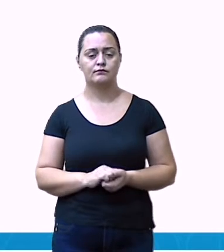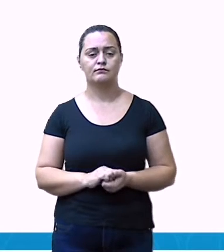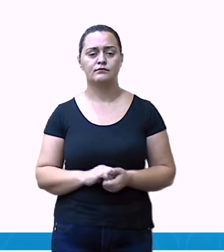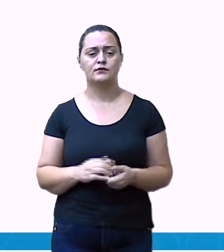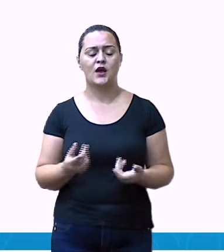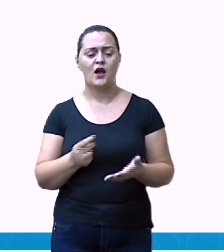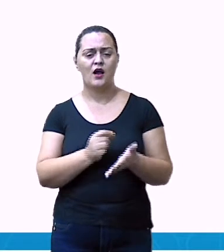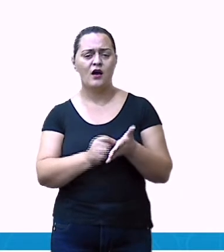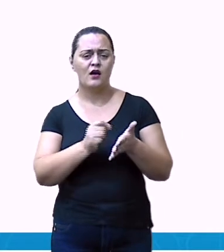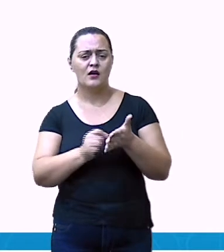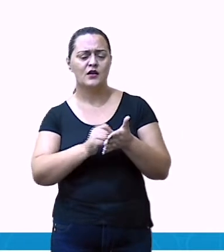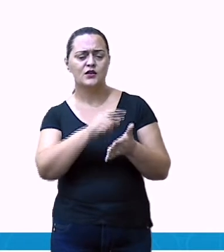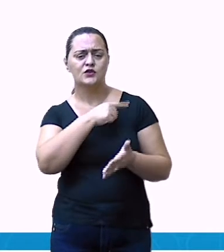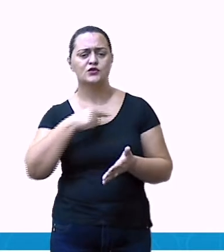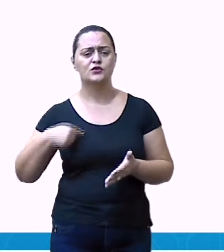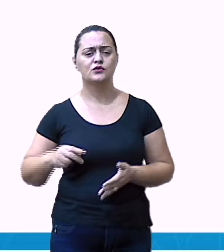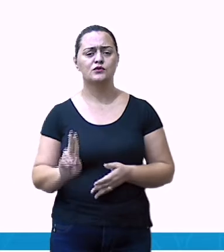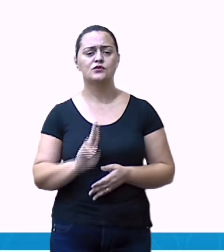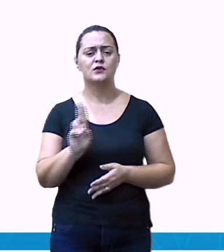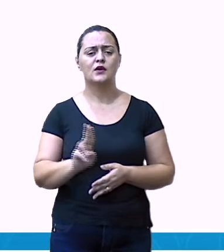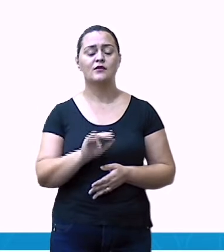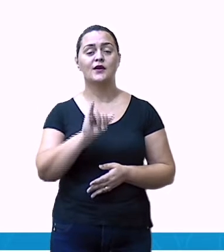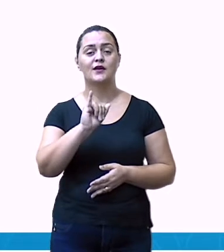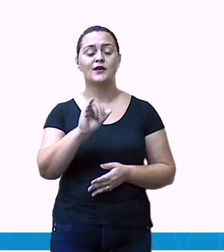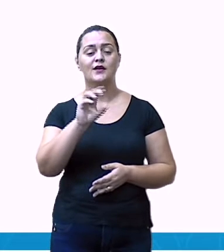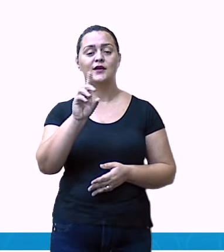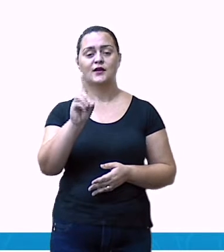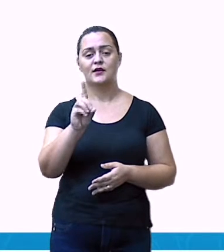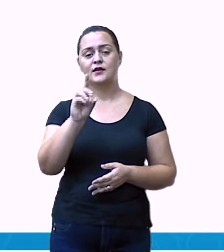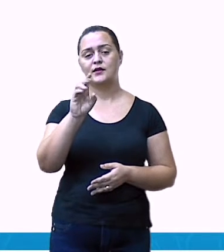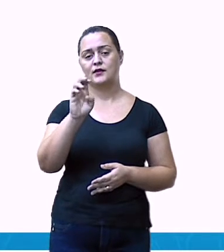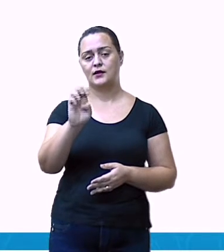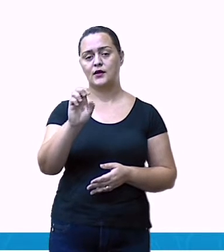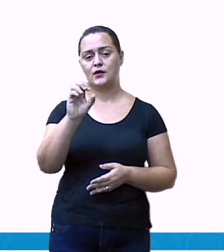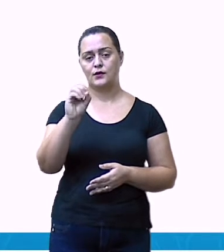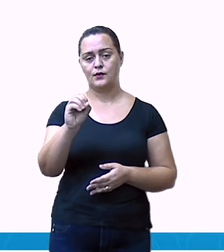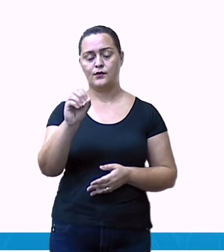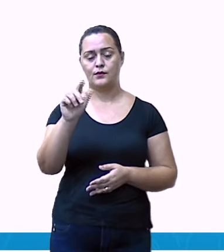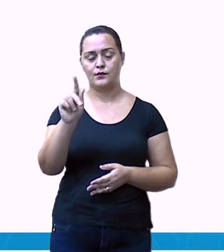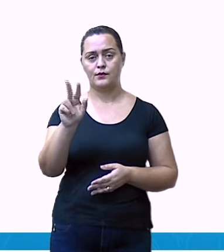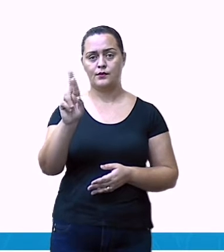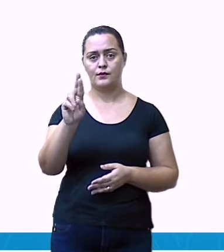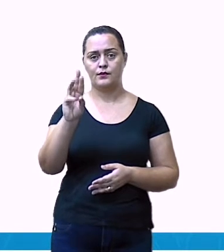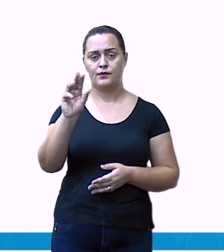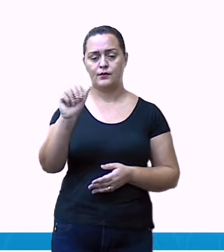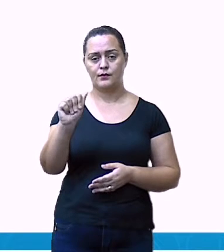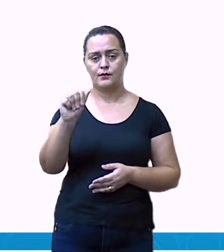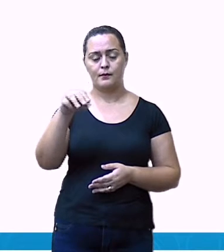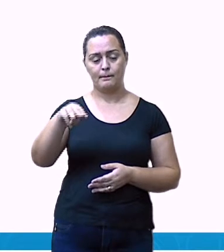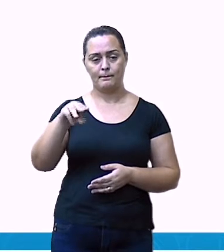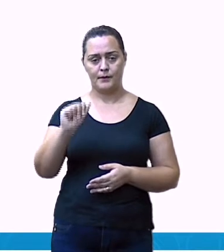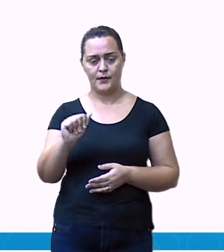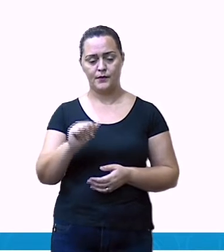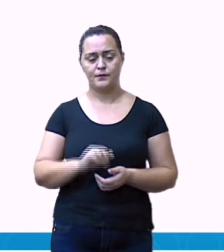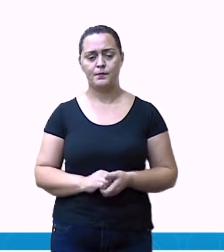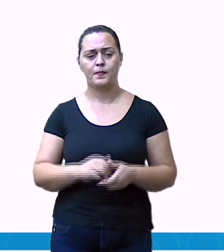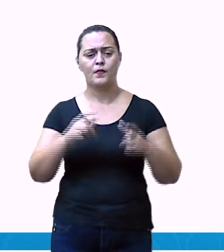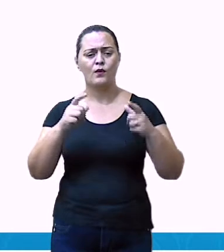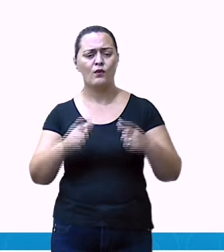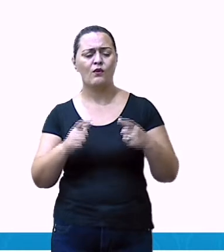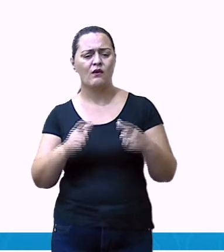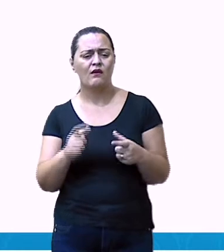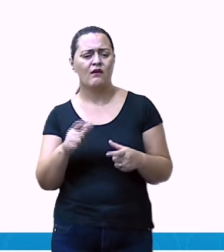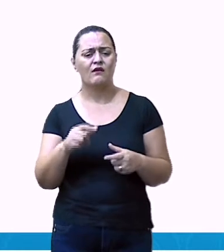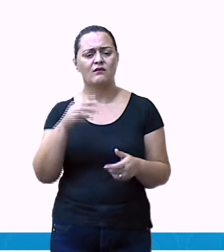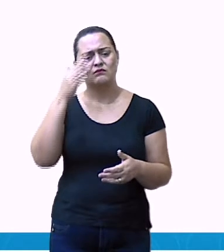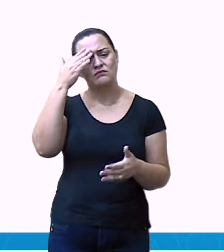ideograma. Letra F. Lugar onde acreditava-se que a escrita tinha surgido por volta